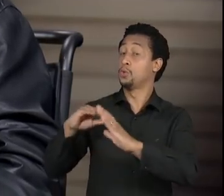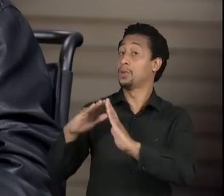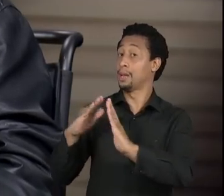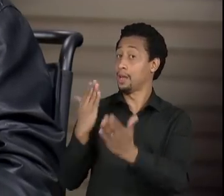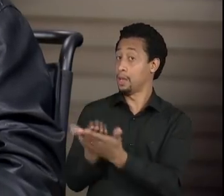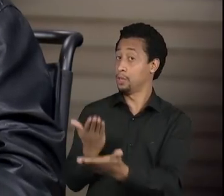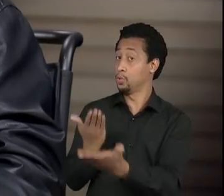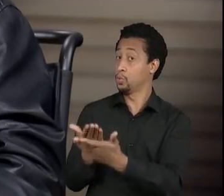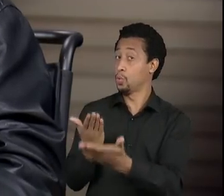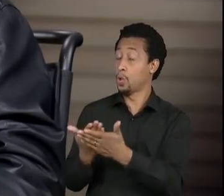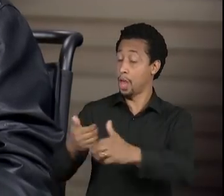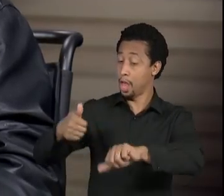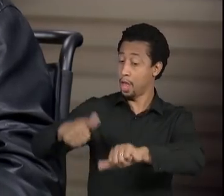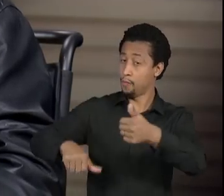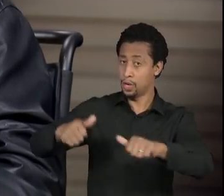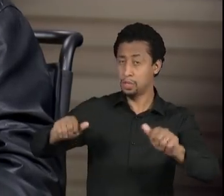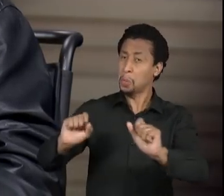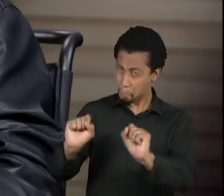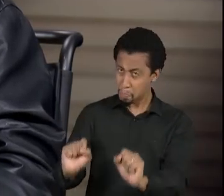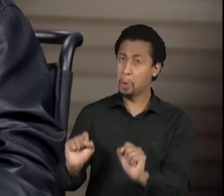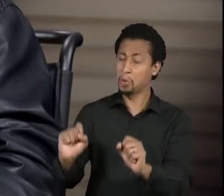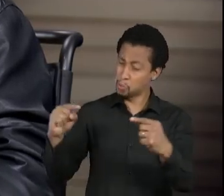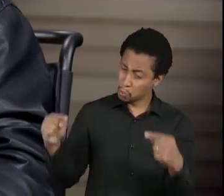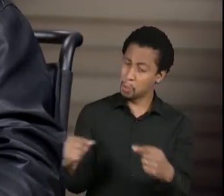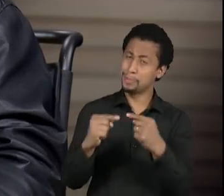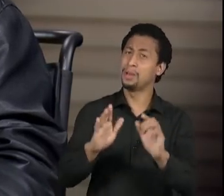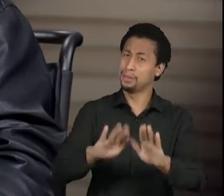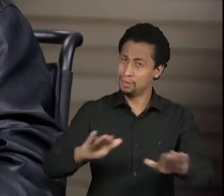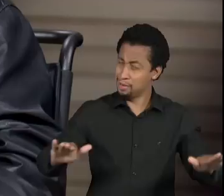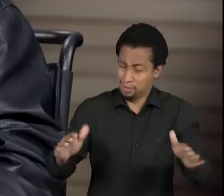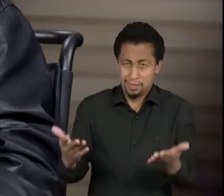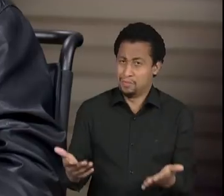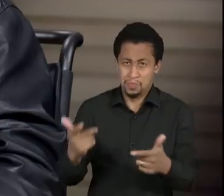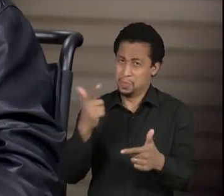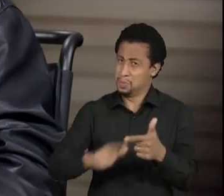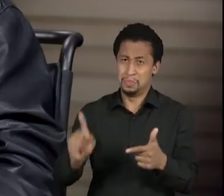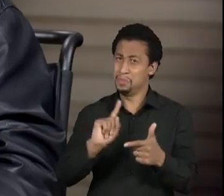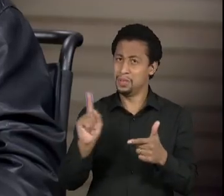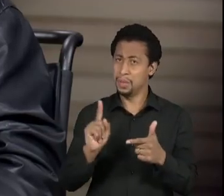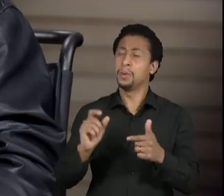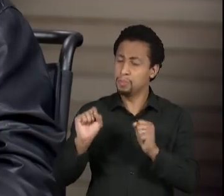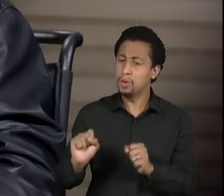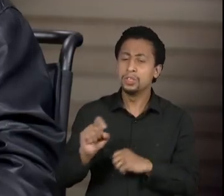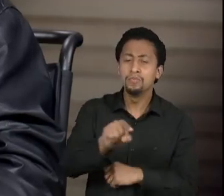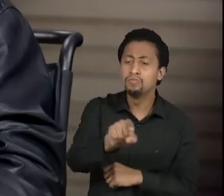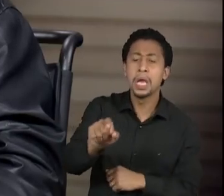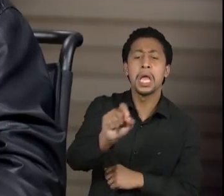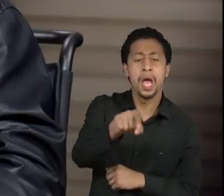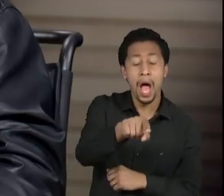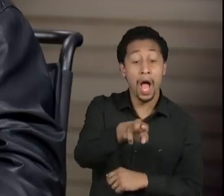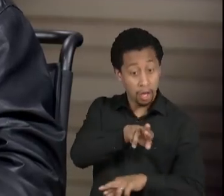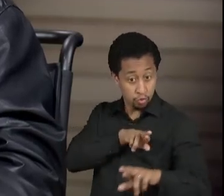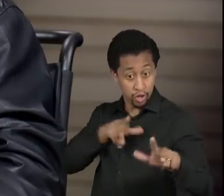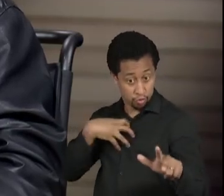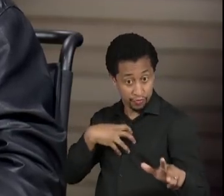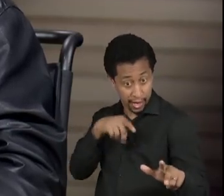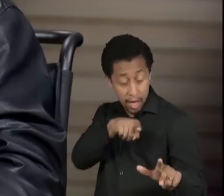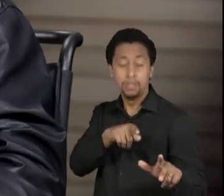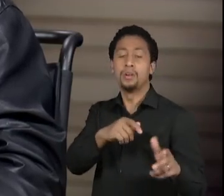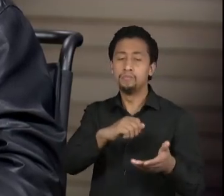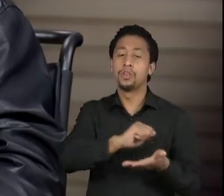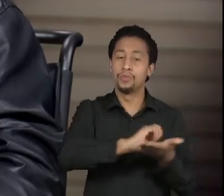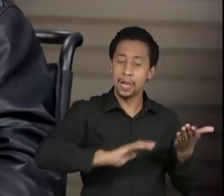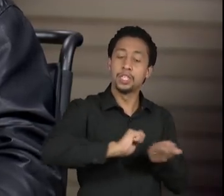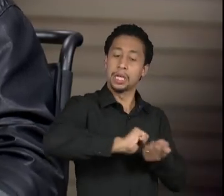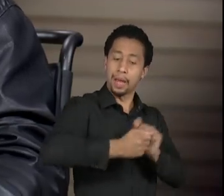abrangente e personalizada como a Bruna descreveu. Não me parece que esse seja um argumento contra a educação escolar.